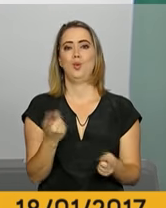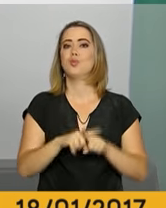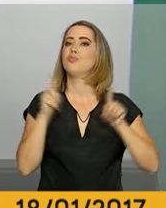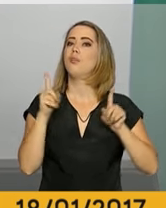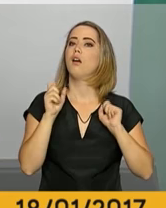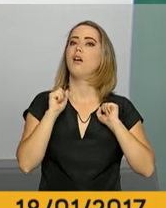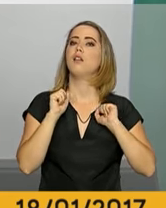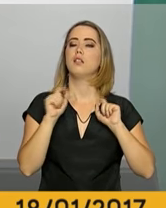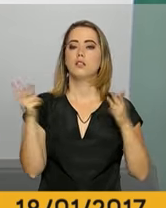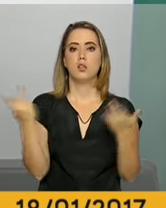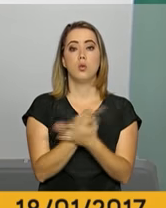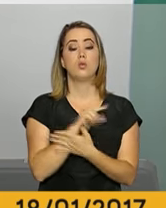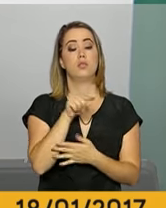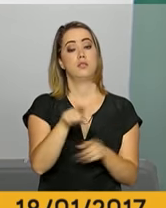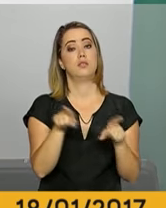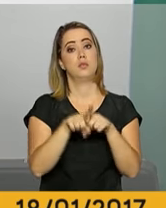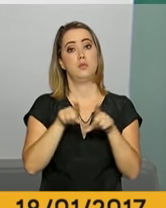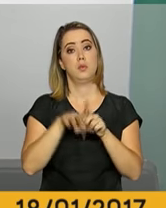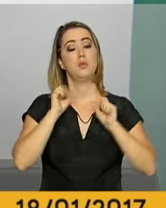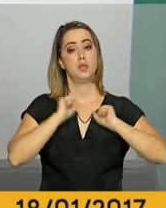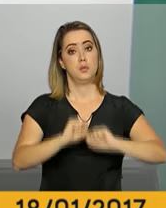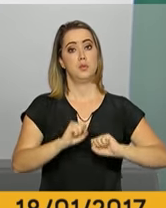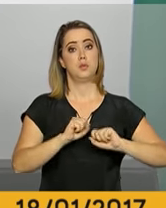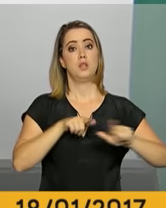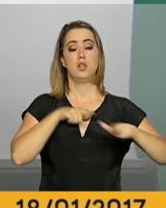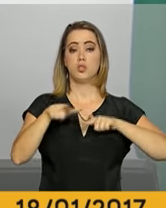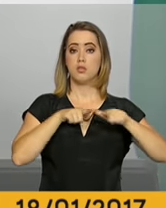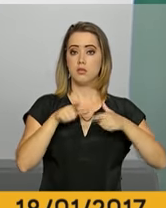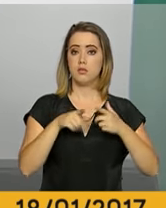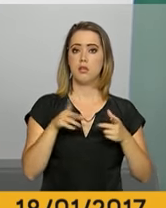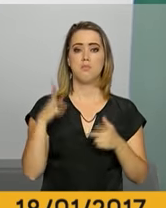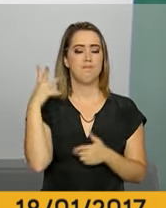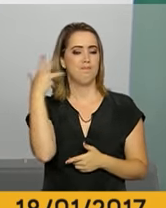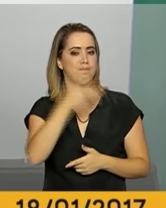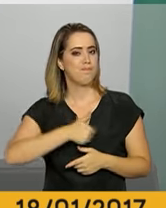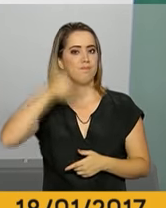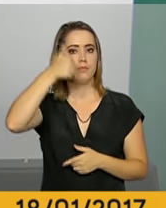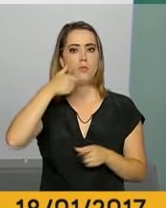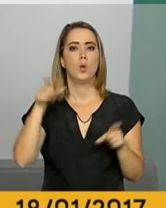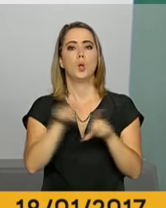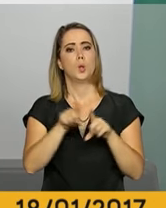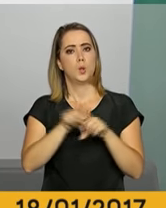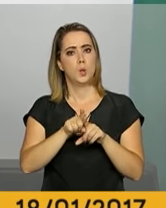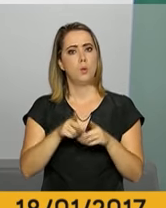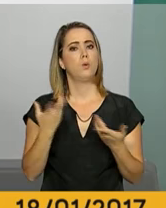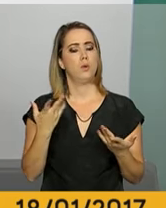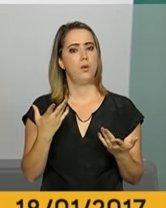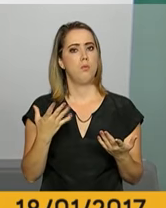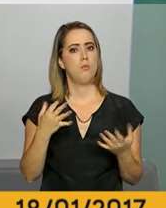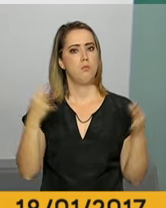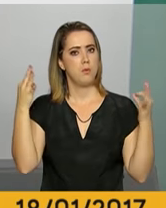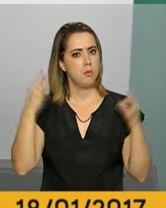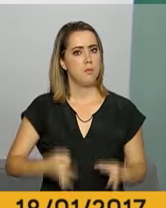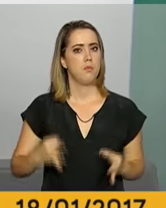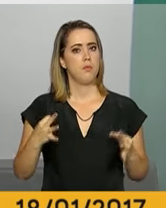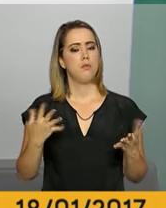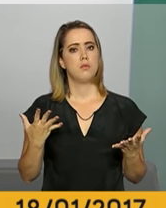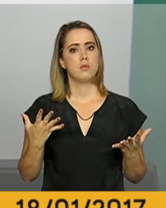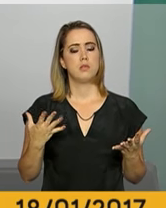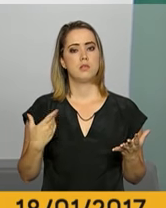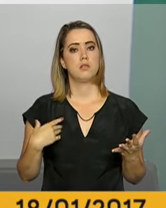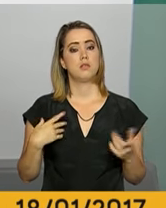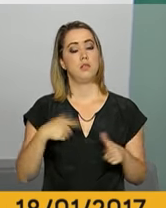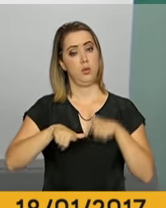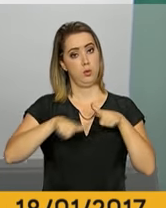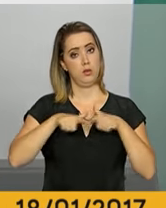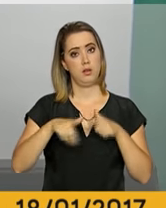serão também, pela sua capacidade operacional extraordinária e até pela credibilidade que tem, não é? Serão